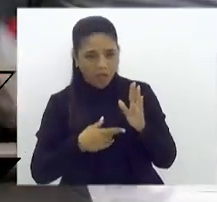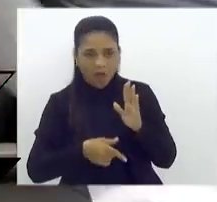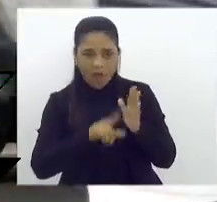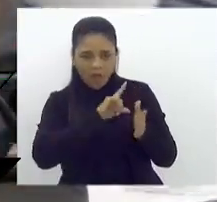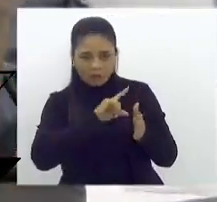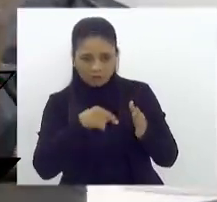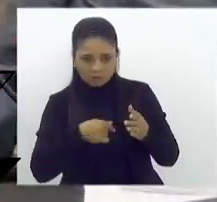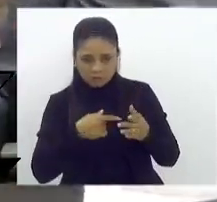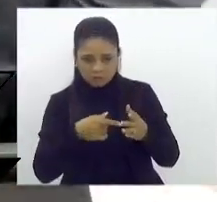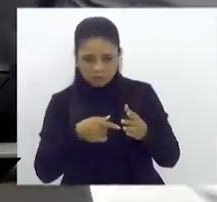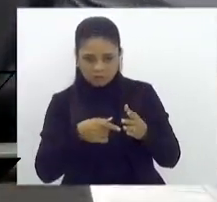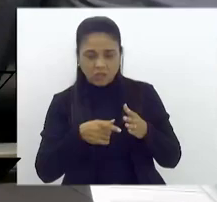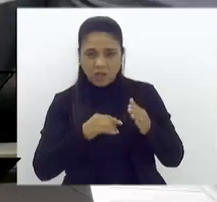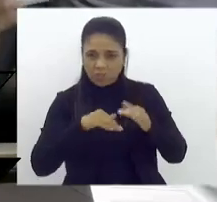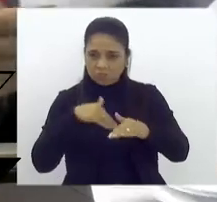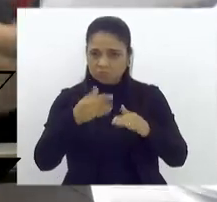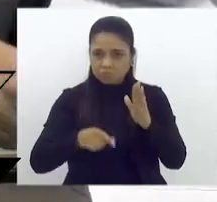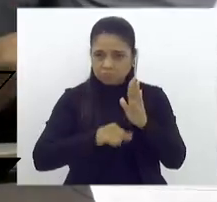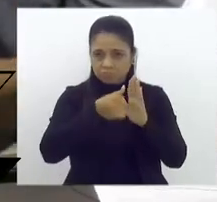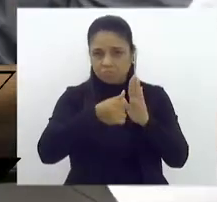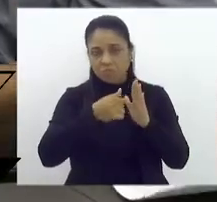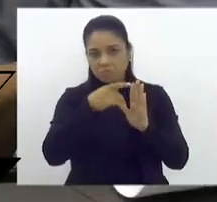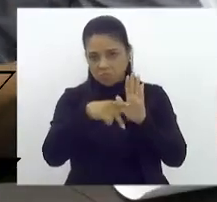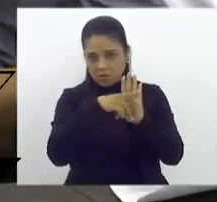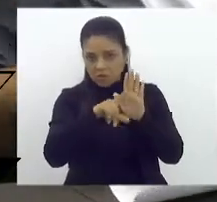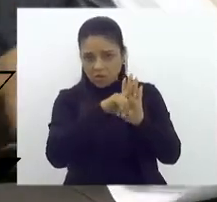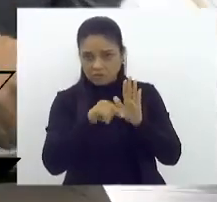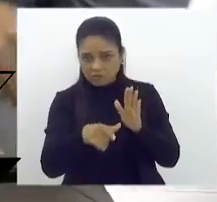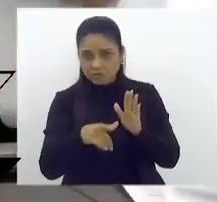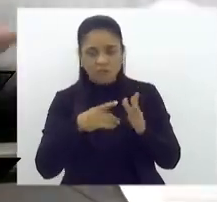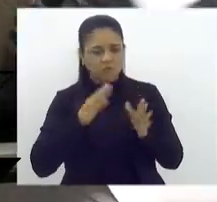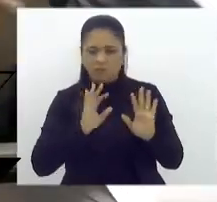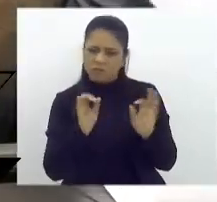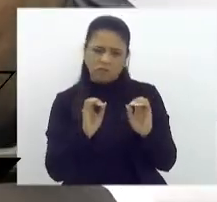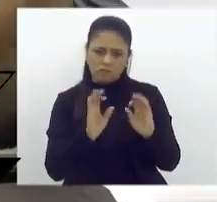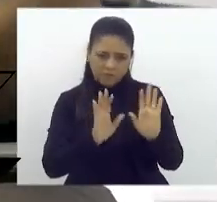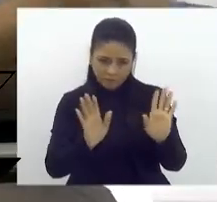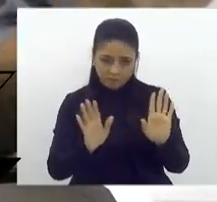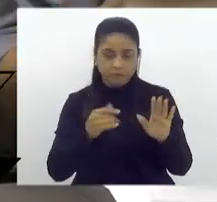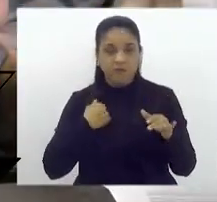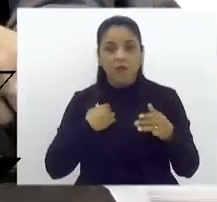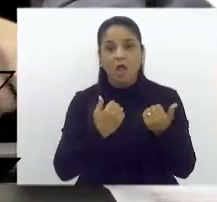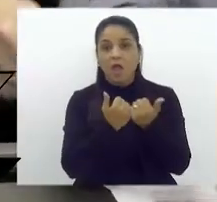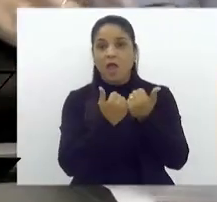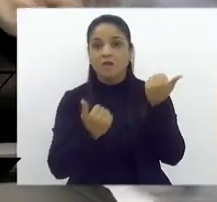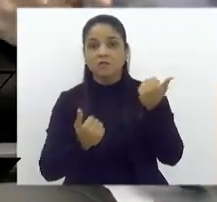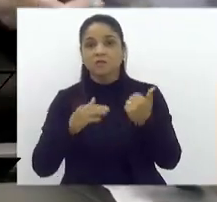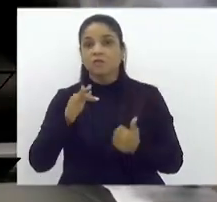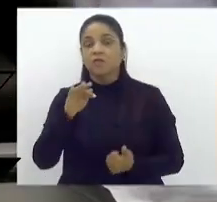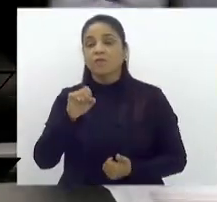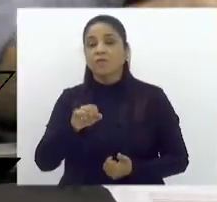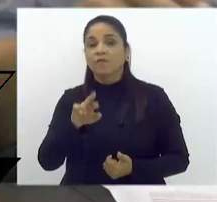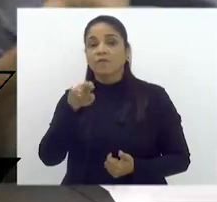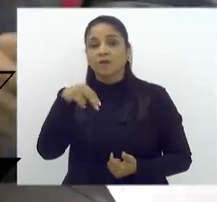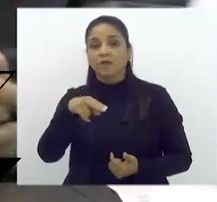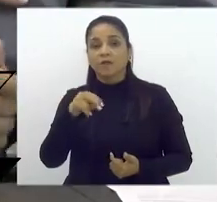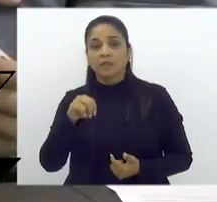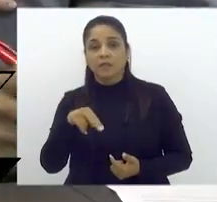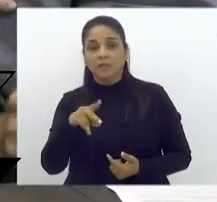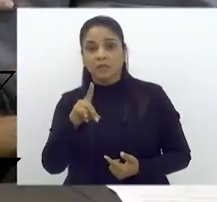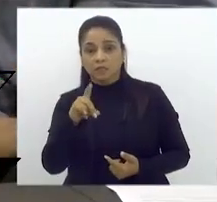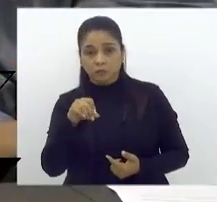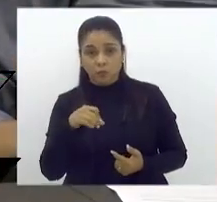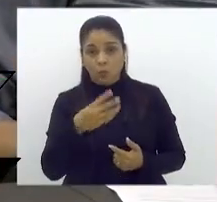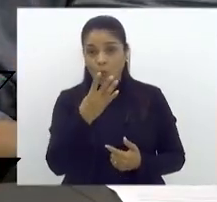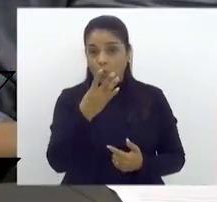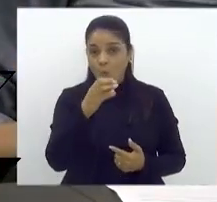inverte a ordem e faz não, agora. Não, eu só queria primeiro louvar o vosso dileto assessor, Fernando, que pegou 40 emendas